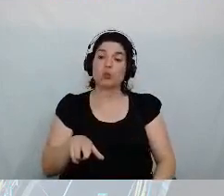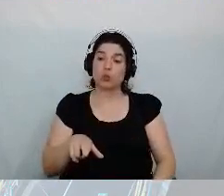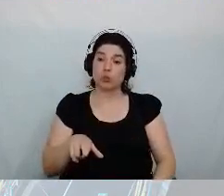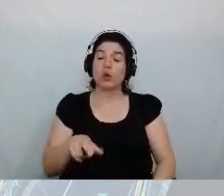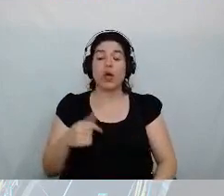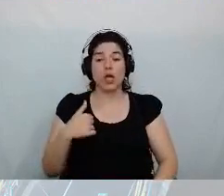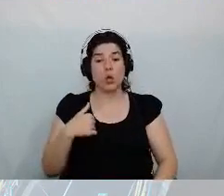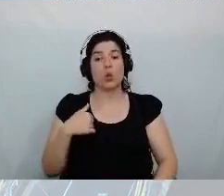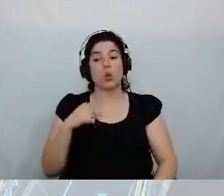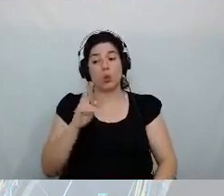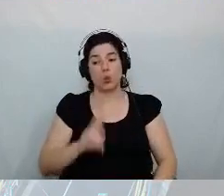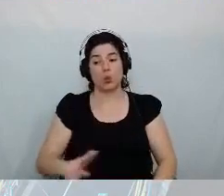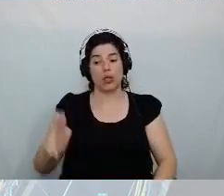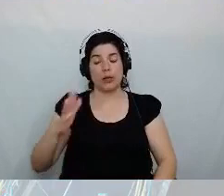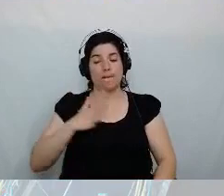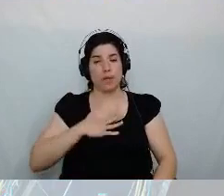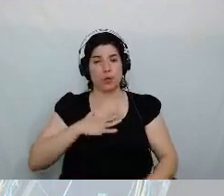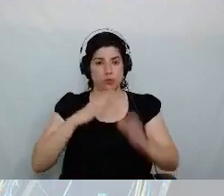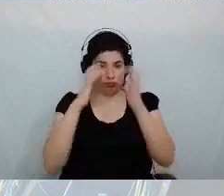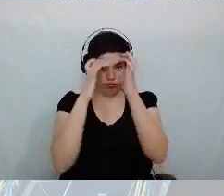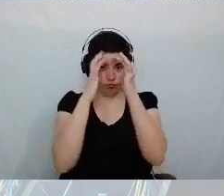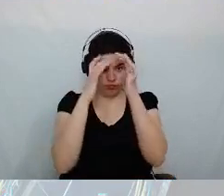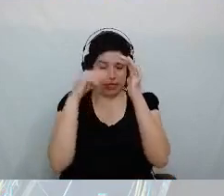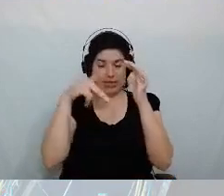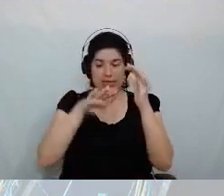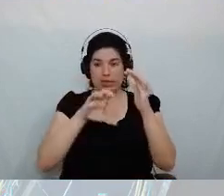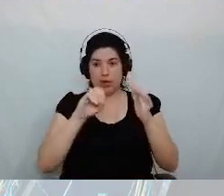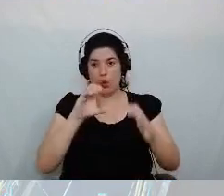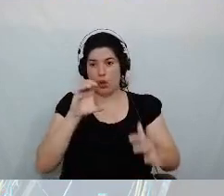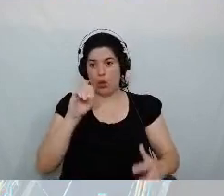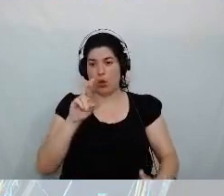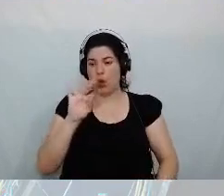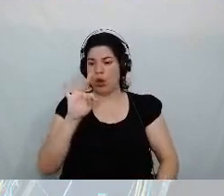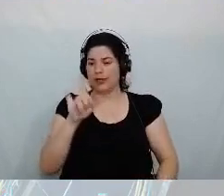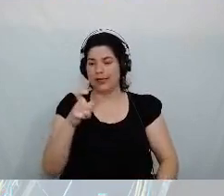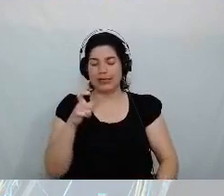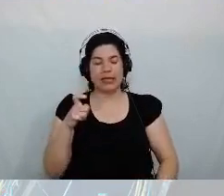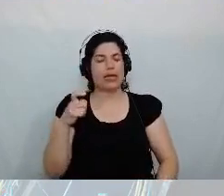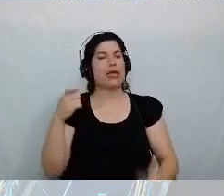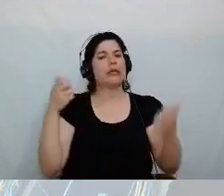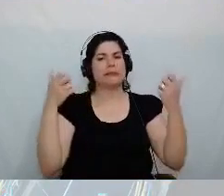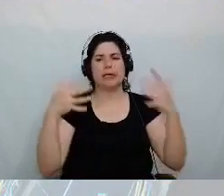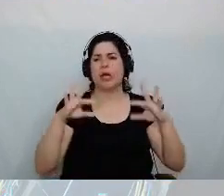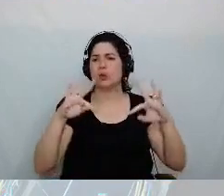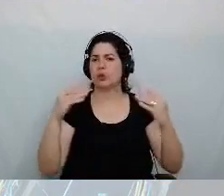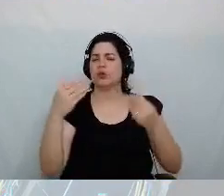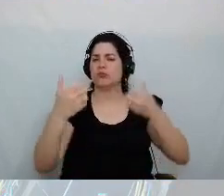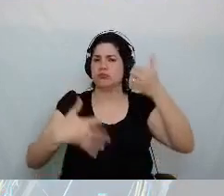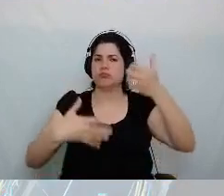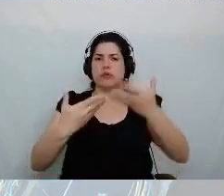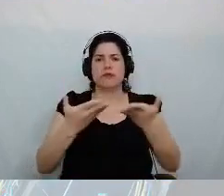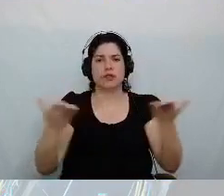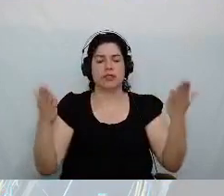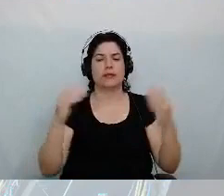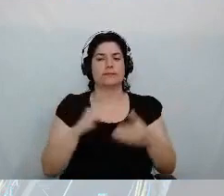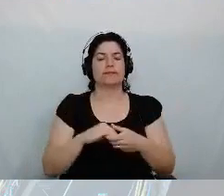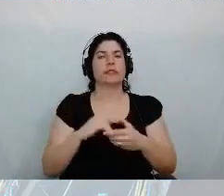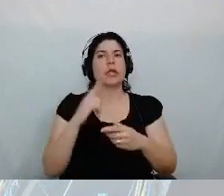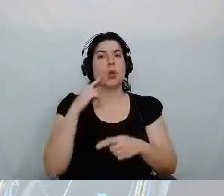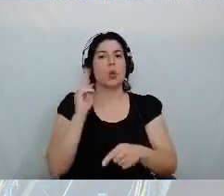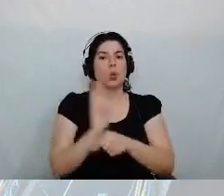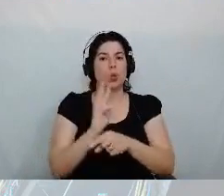meu neocórtex para produzir tudo isso que eu estou falando para vocês, tá bom? Então, o neocórtex, ele cuida do pensamento